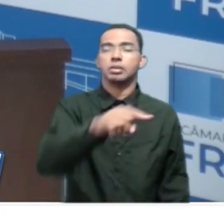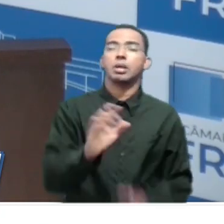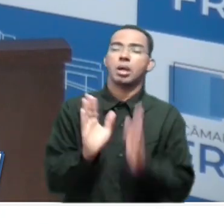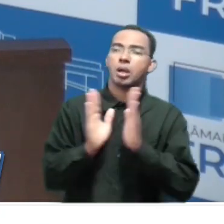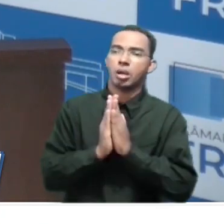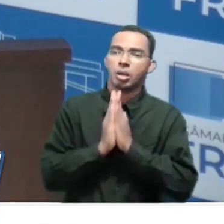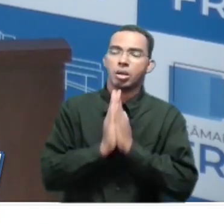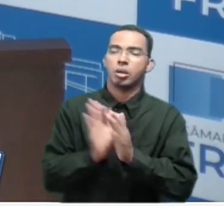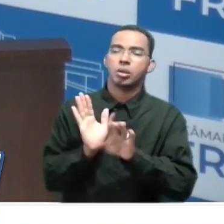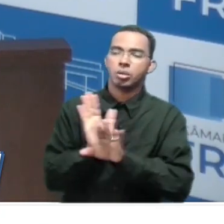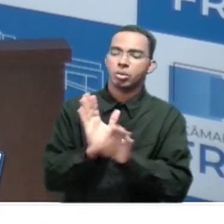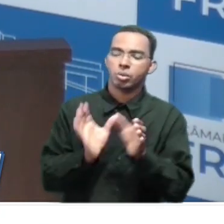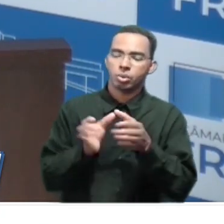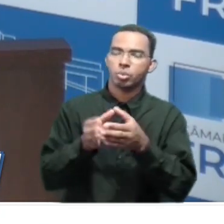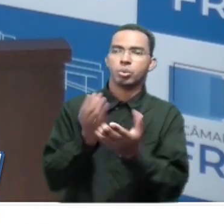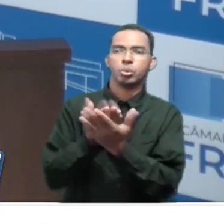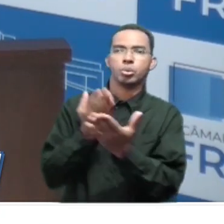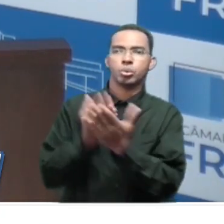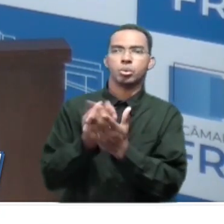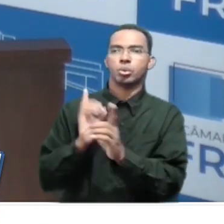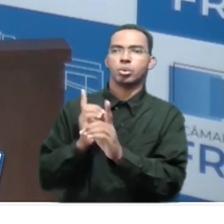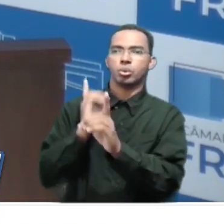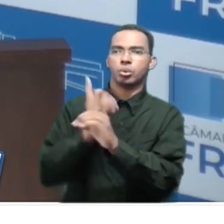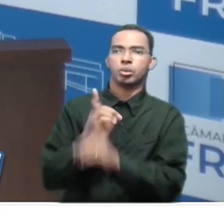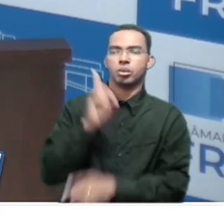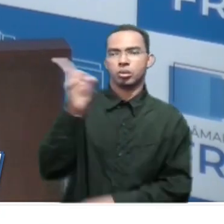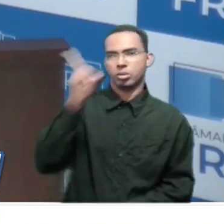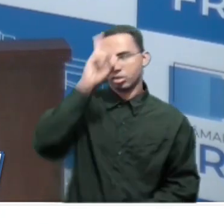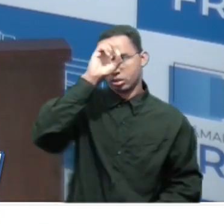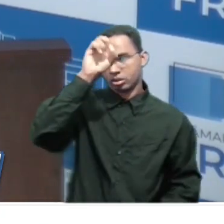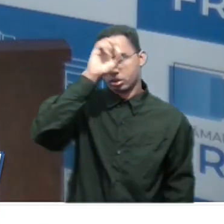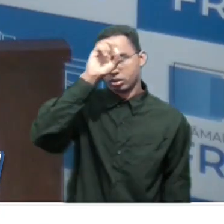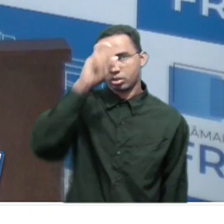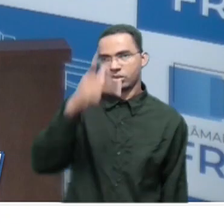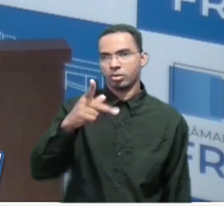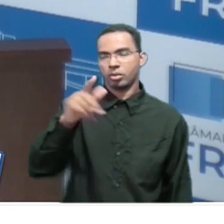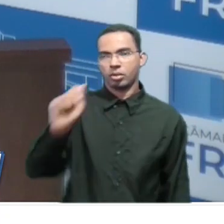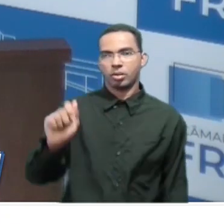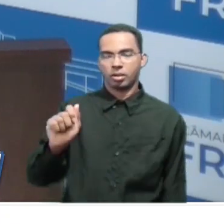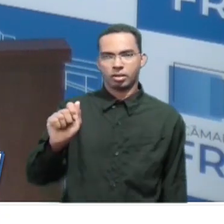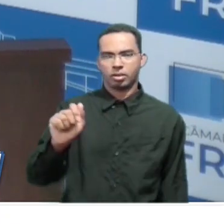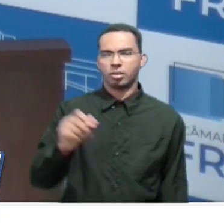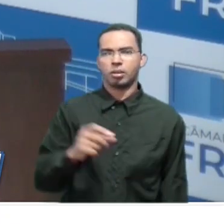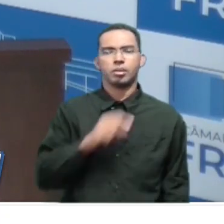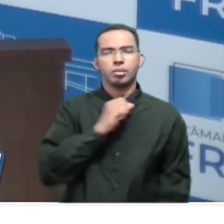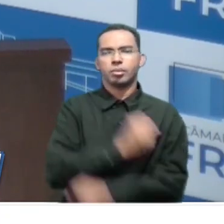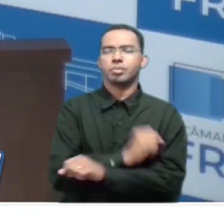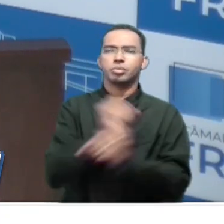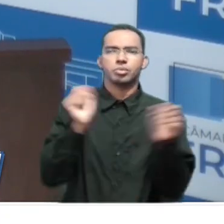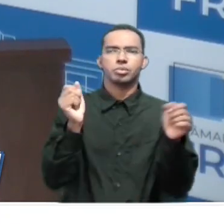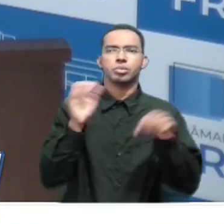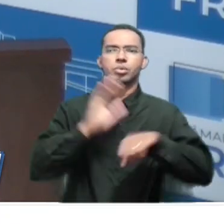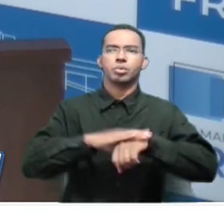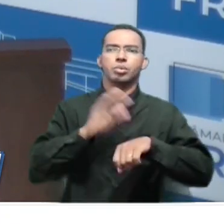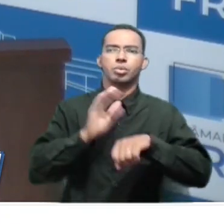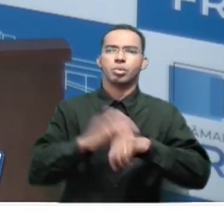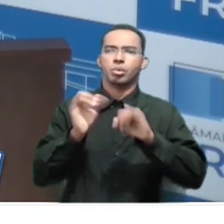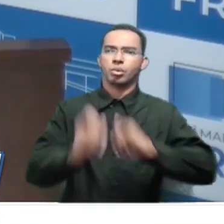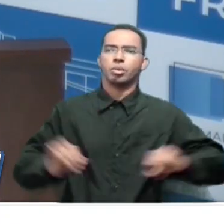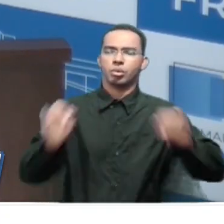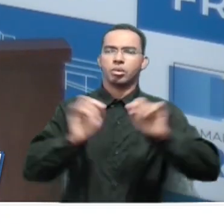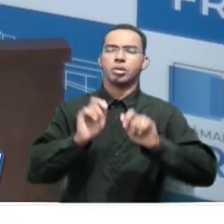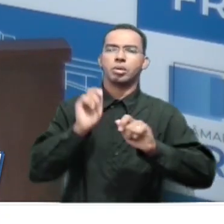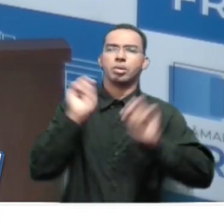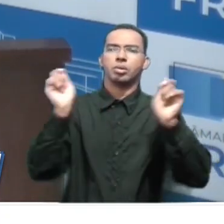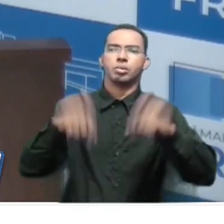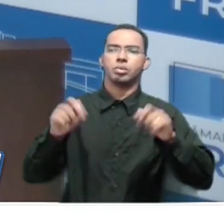uma comissão a estudar o atendimento daquele pronto-socorro. Não é possível que no tempo de informática não seja possível